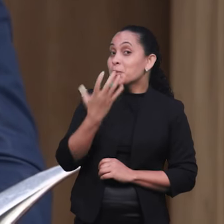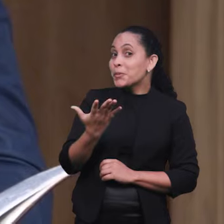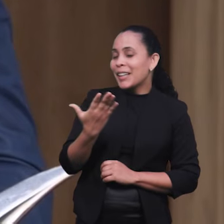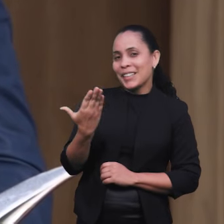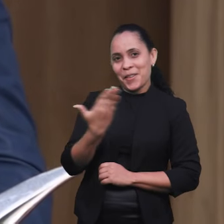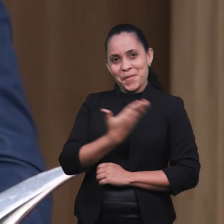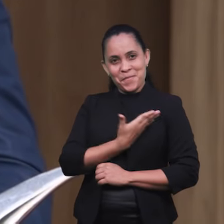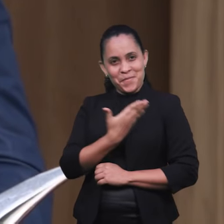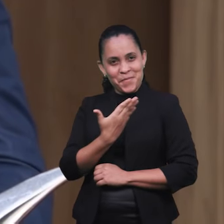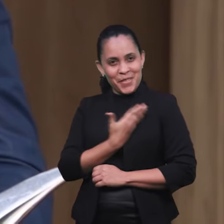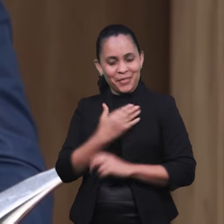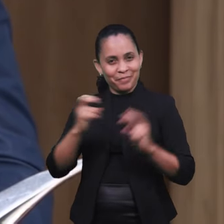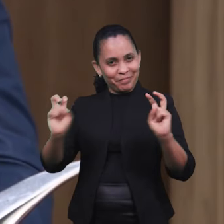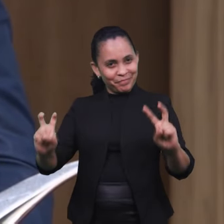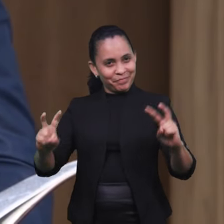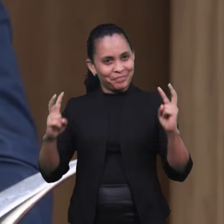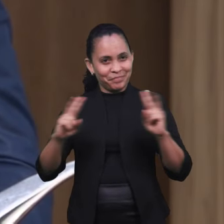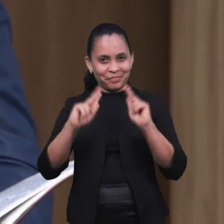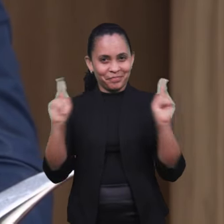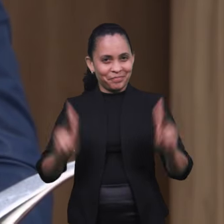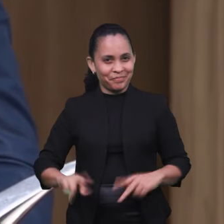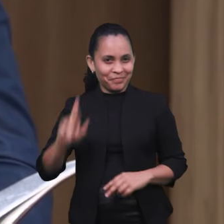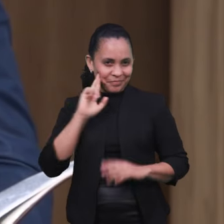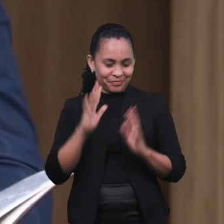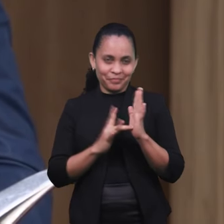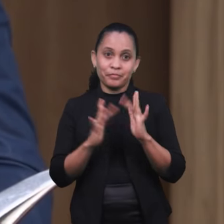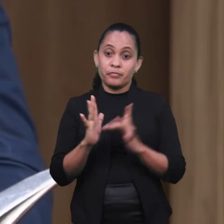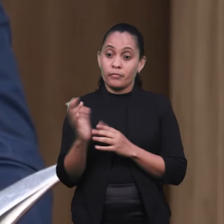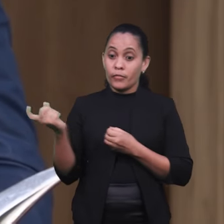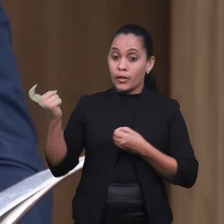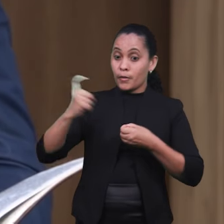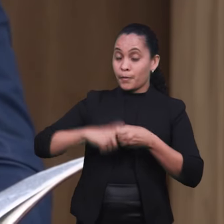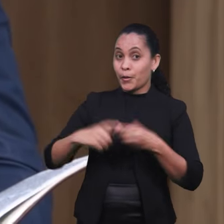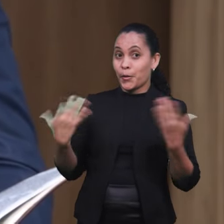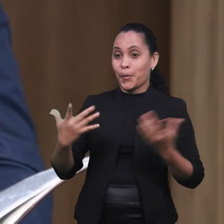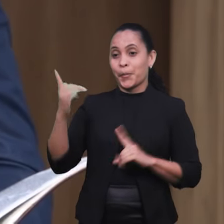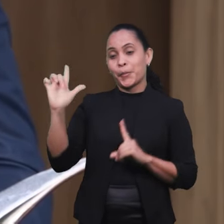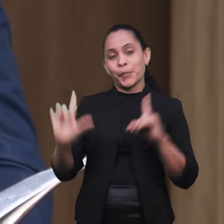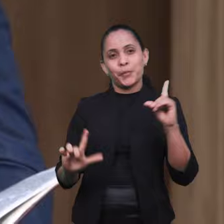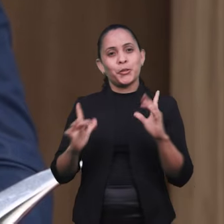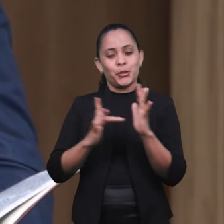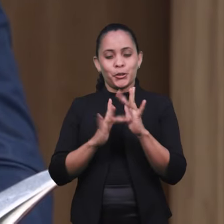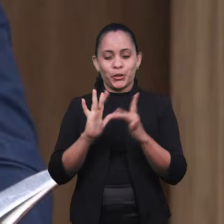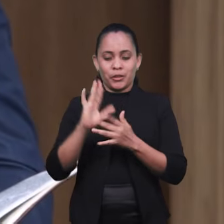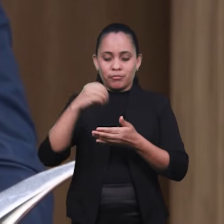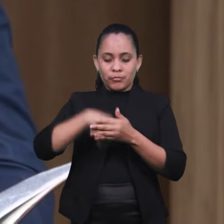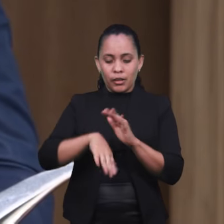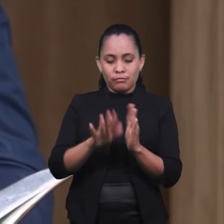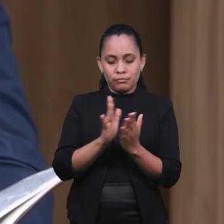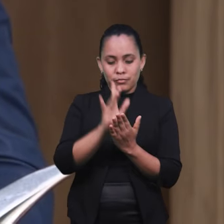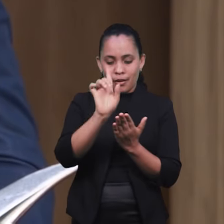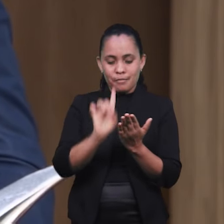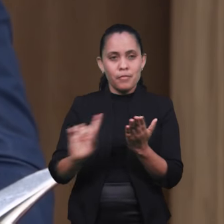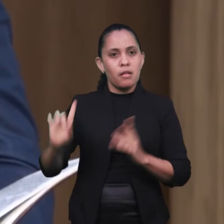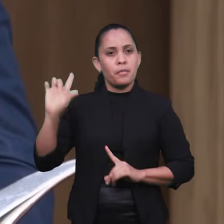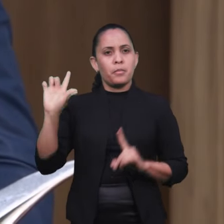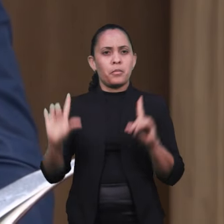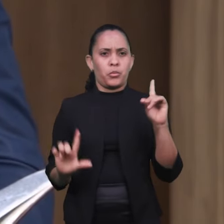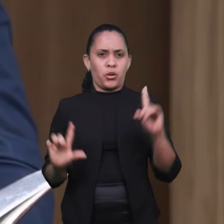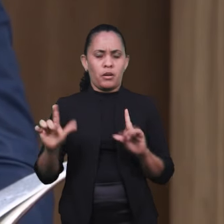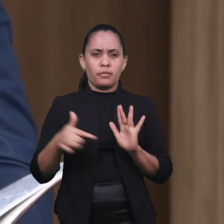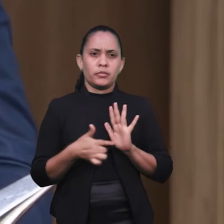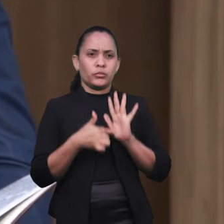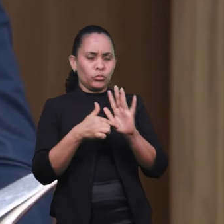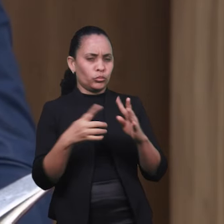Muito bem, meus irmãos, amigos, ouvintes, novamente, a paz do Senhor Jesus. Estamos de volta para mais um episódio de Jesus em Toda a Bíblia, programa